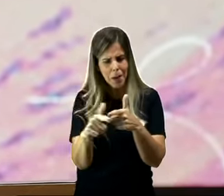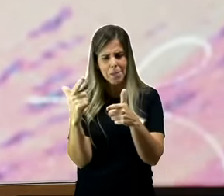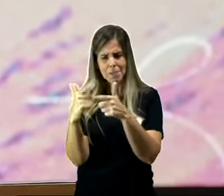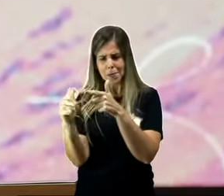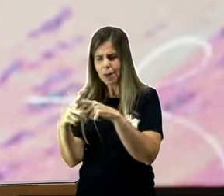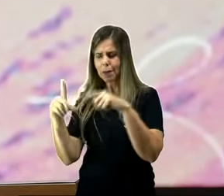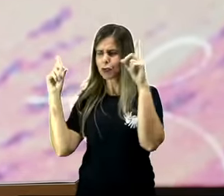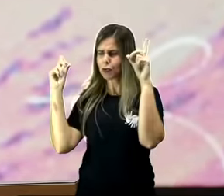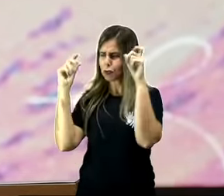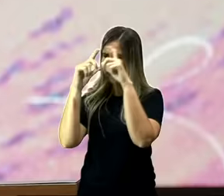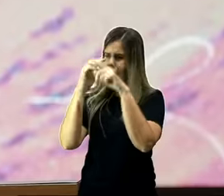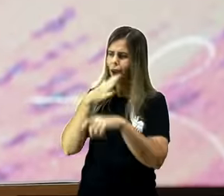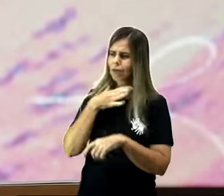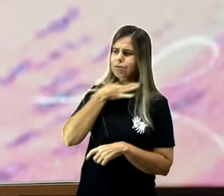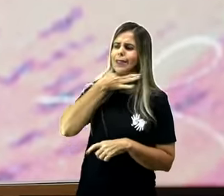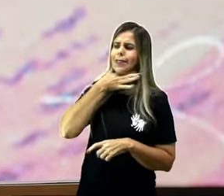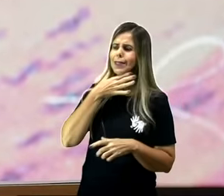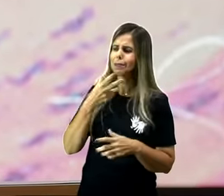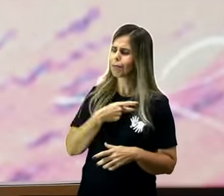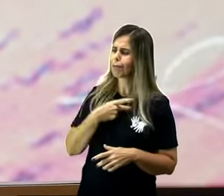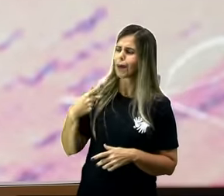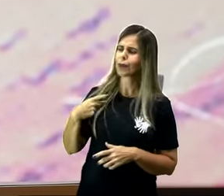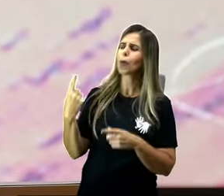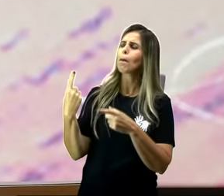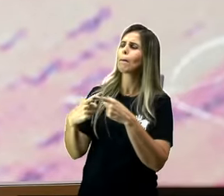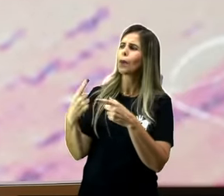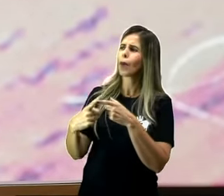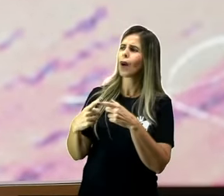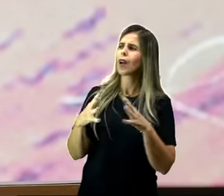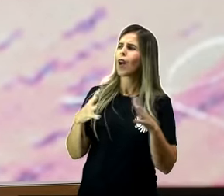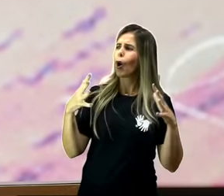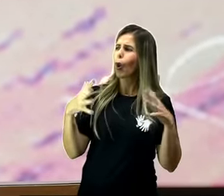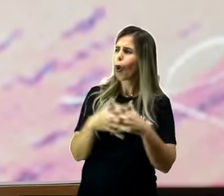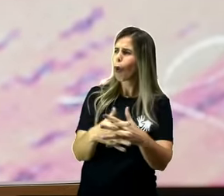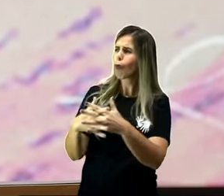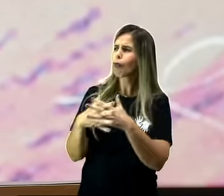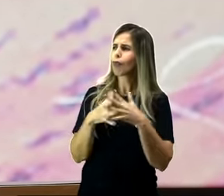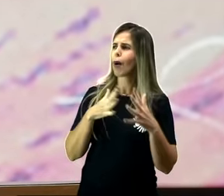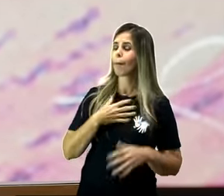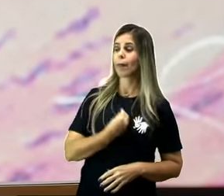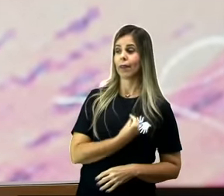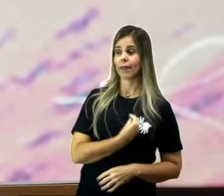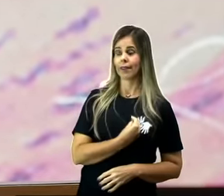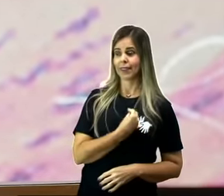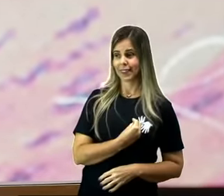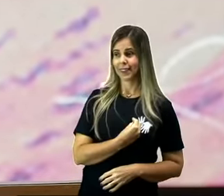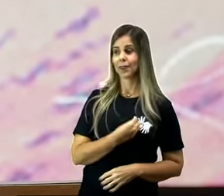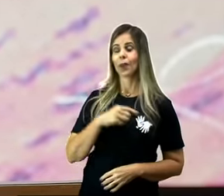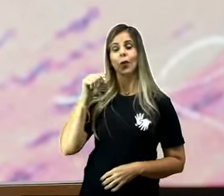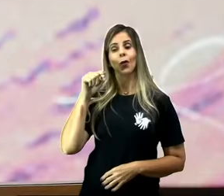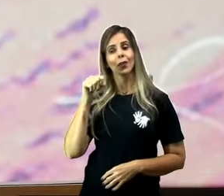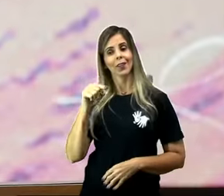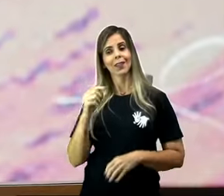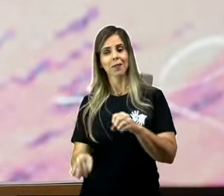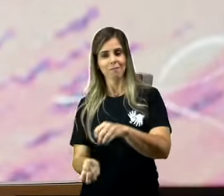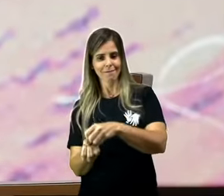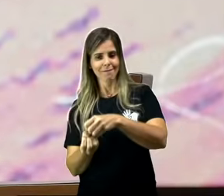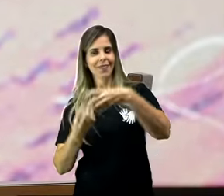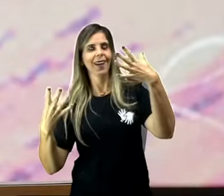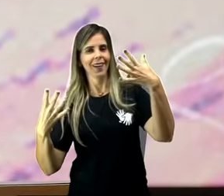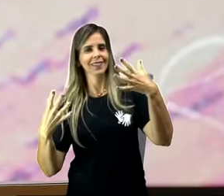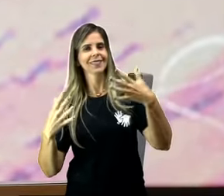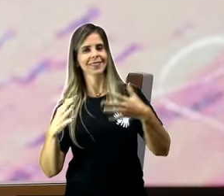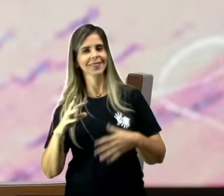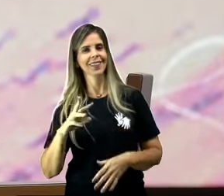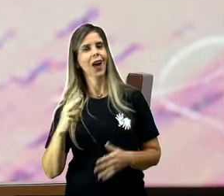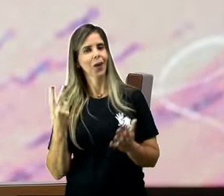soprava. Pastor, que confusão, o que é isso, pastor? Você está mais perto. Diga bem alto: eu estou mais perto. Diga: Satanás, você não me parou e eu